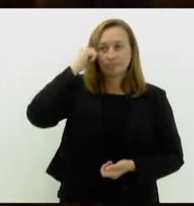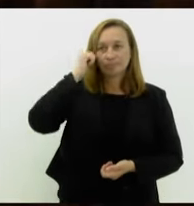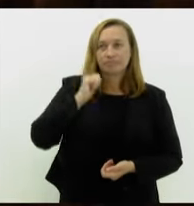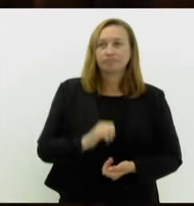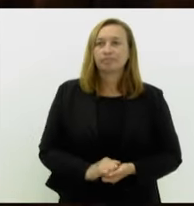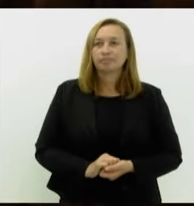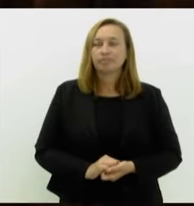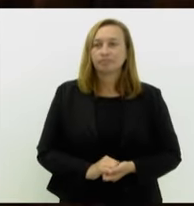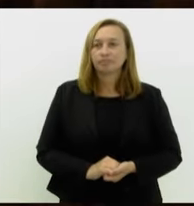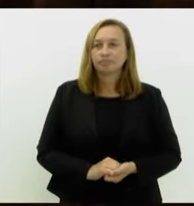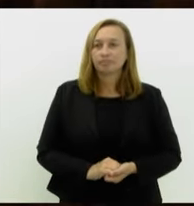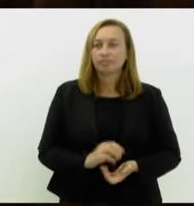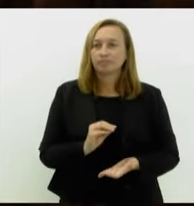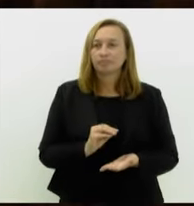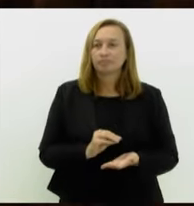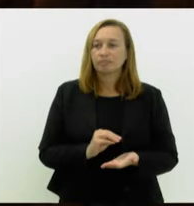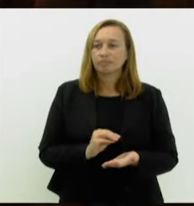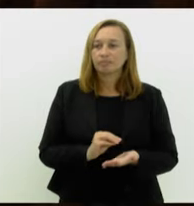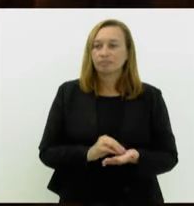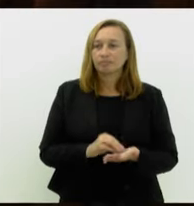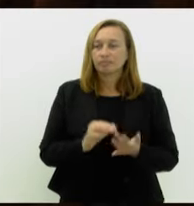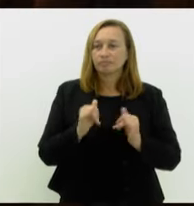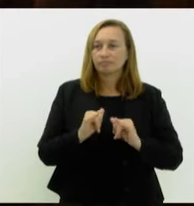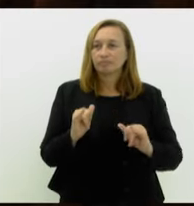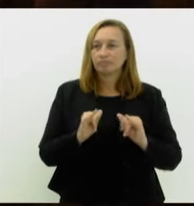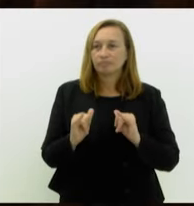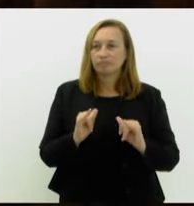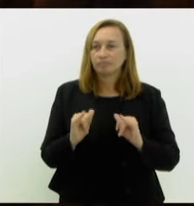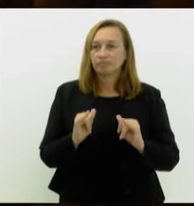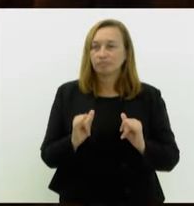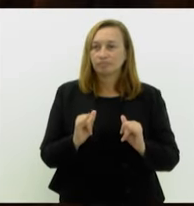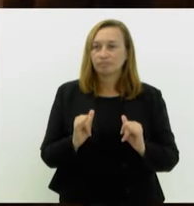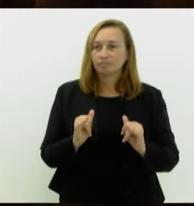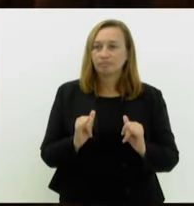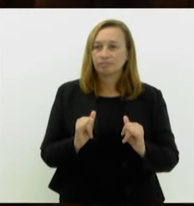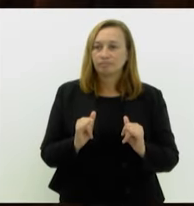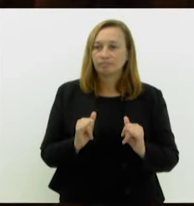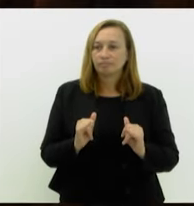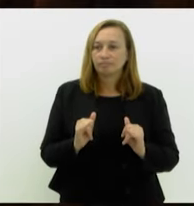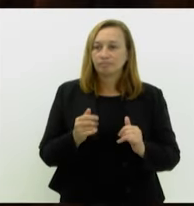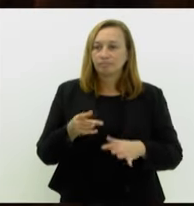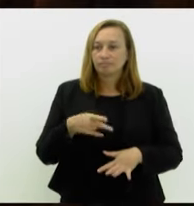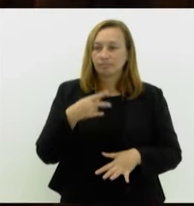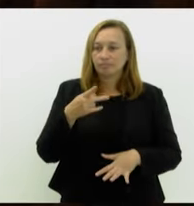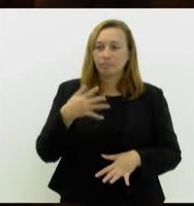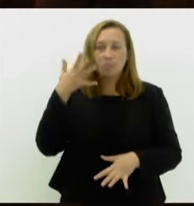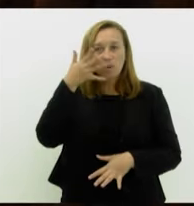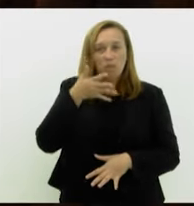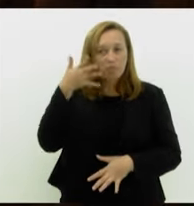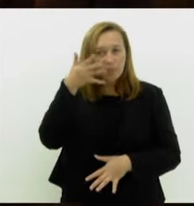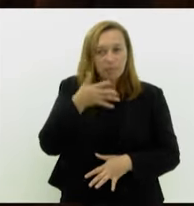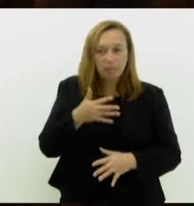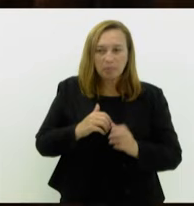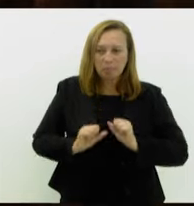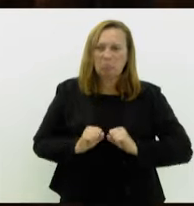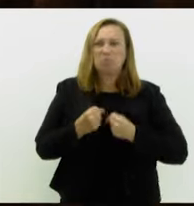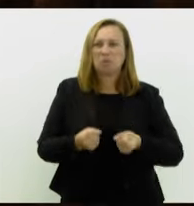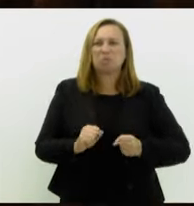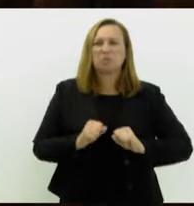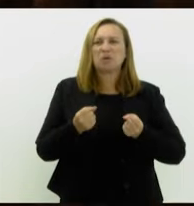que é a desinformação alimentada pelo discurso de ódio se essas situações